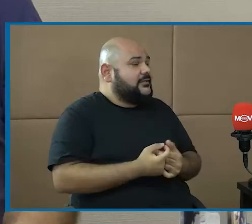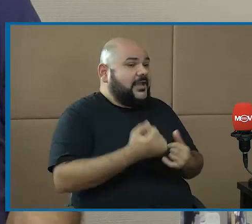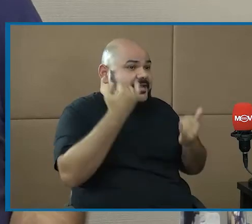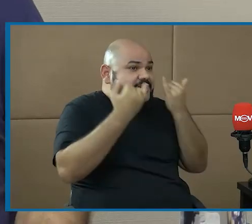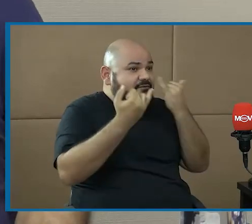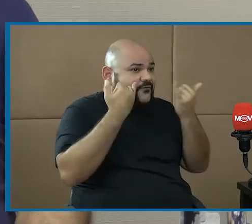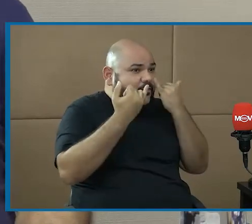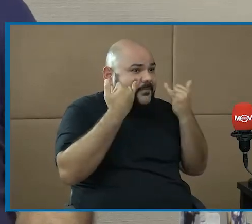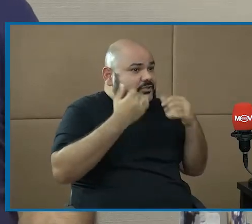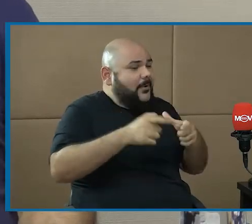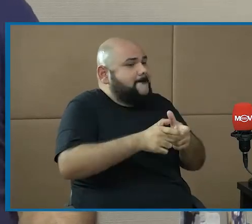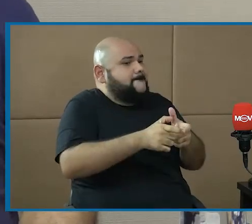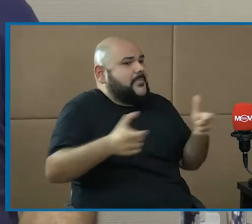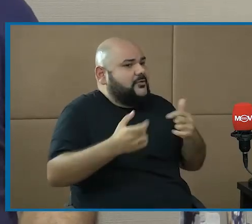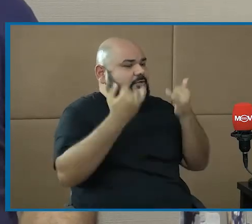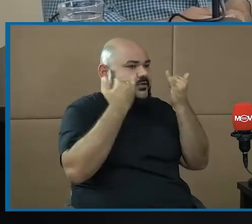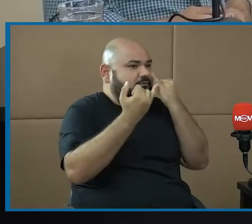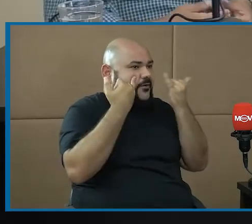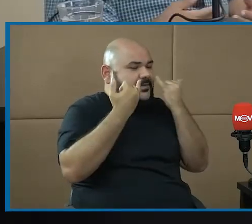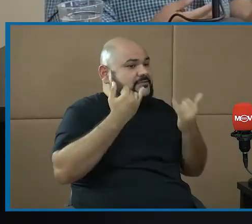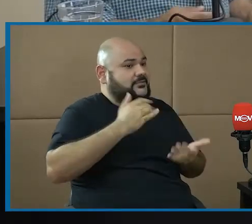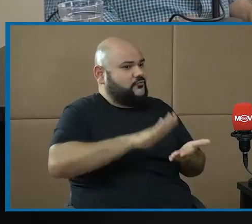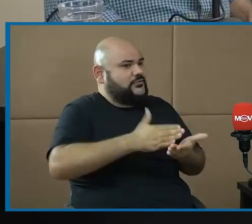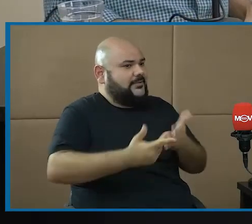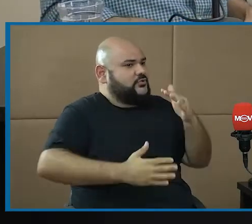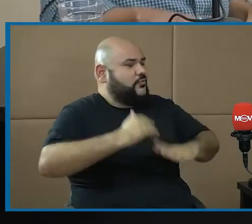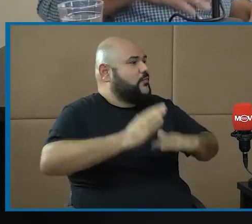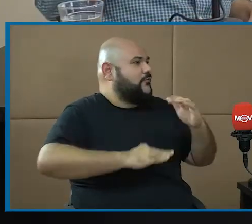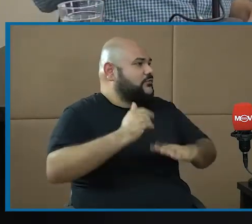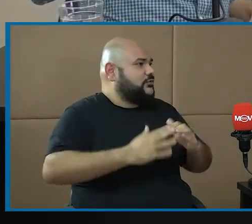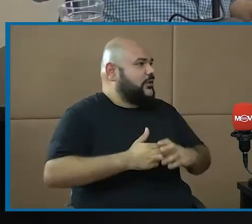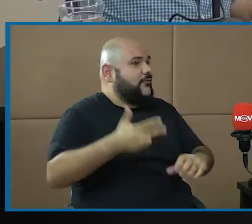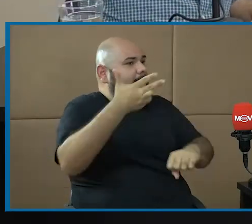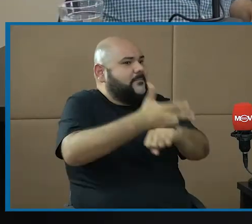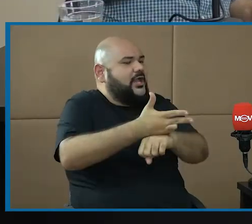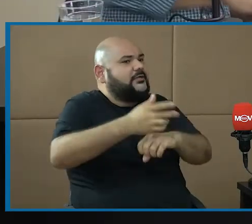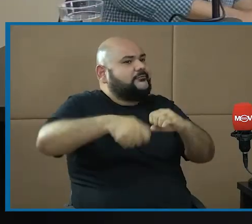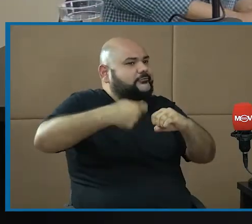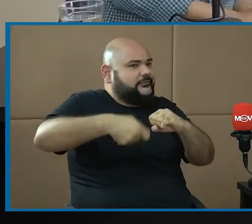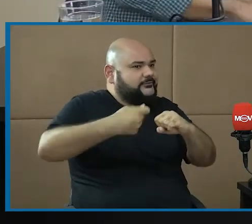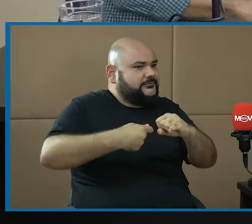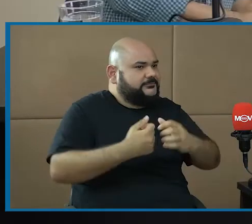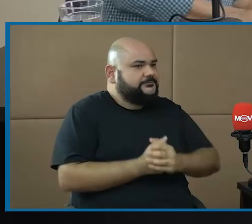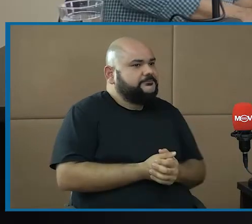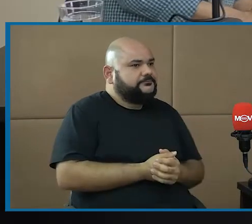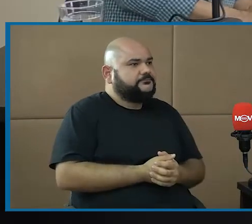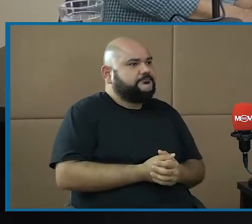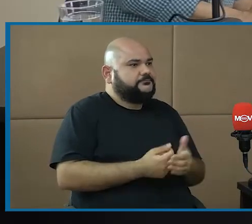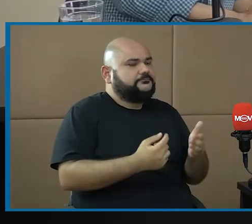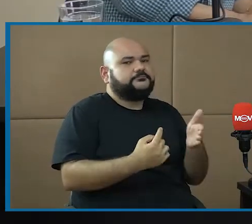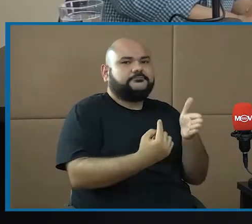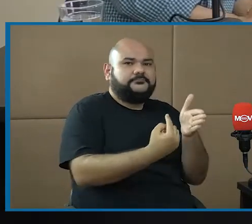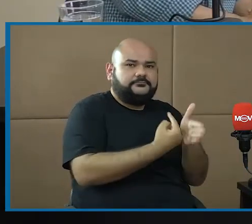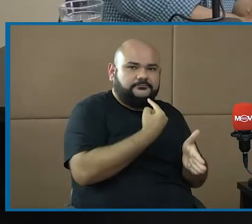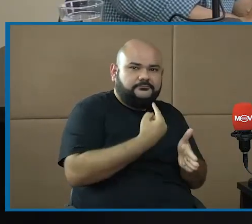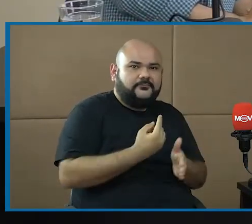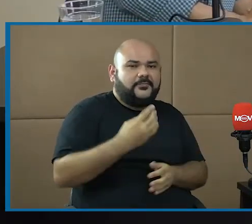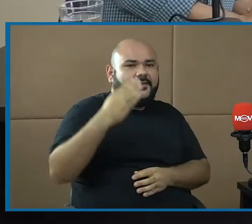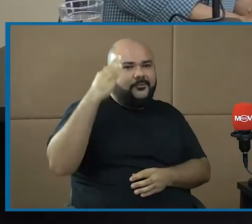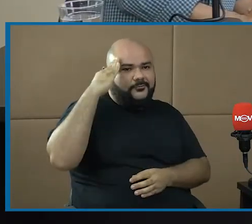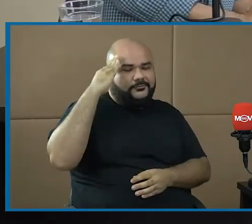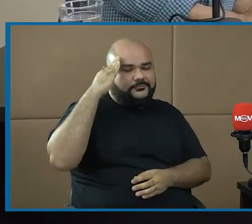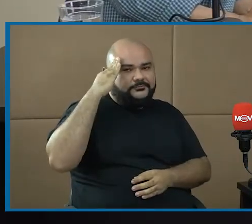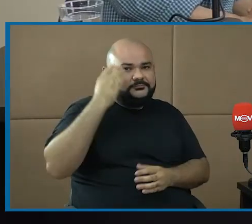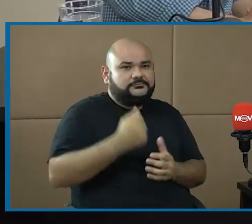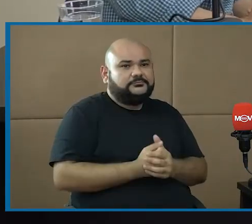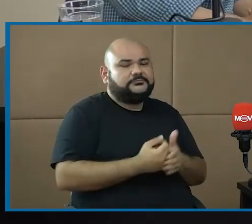mudança que acontece naquela situação. É uma outra pauta para a gente discutir. Agora, Bruno, vamos conversar com o Bruno um pouquinho, botar o Bruno na conversa. O